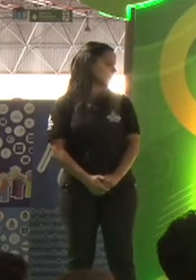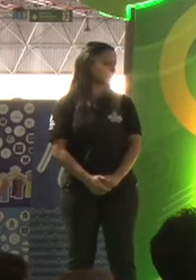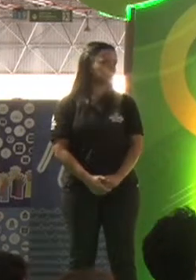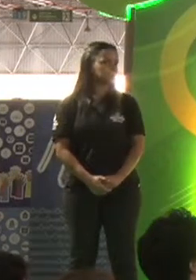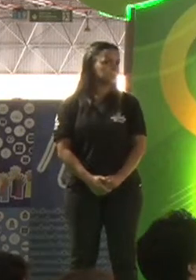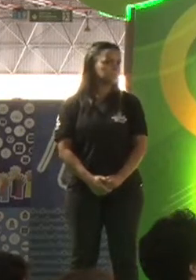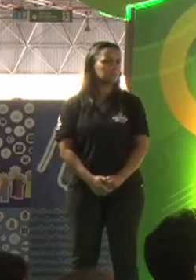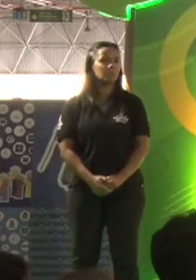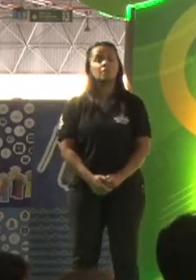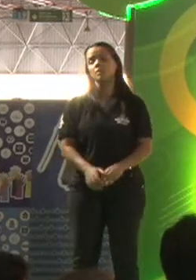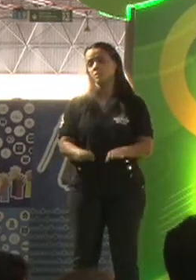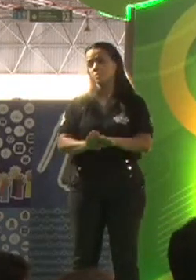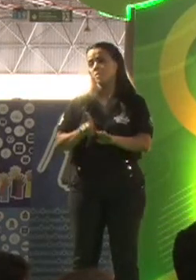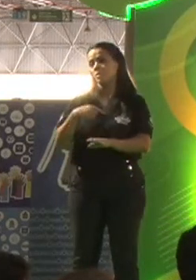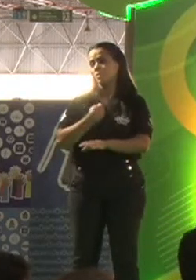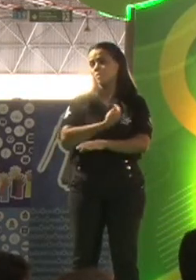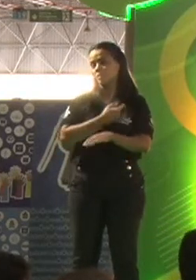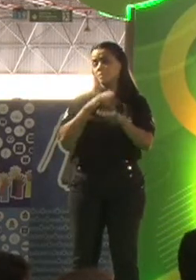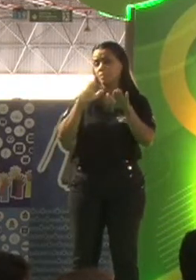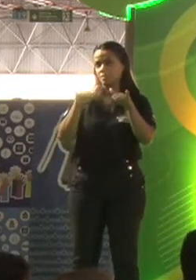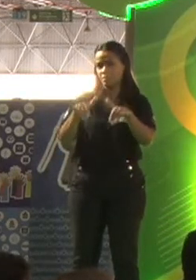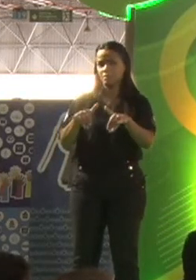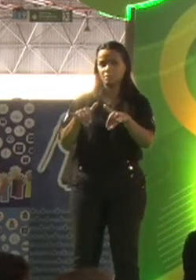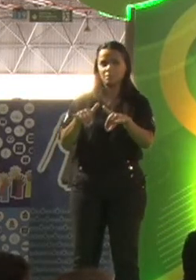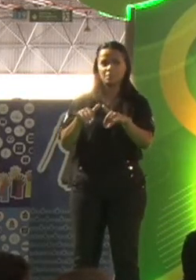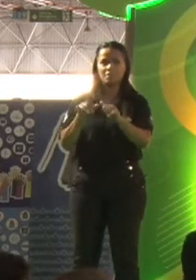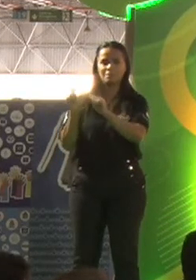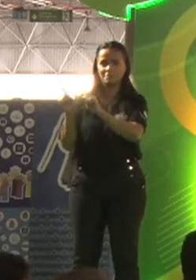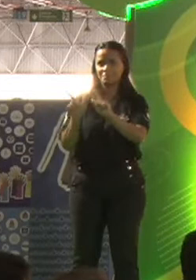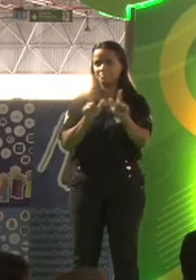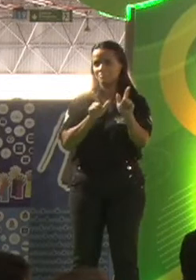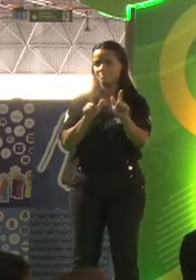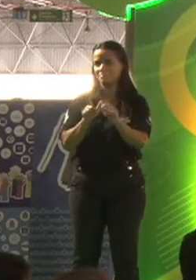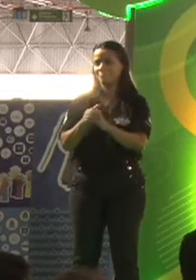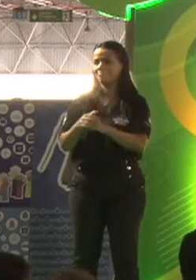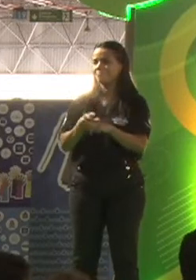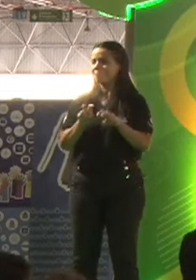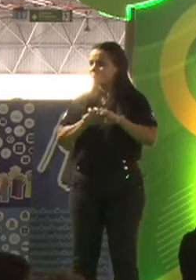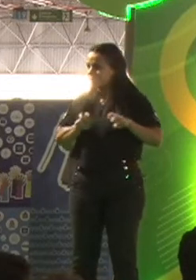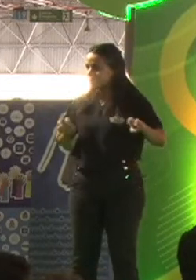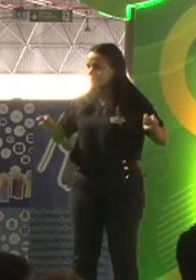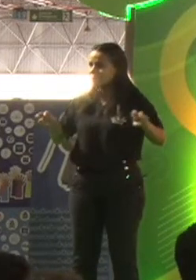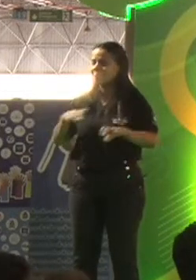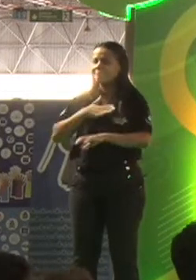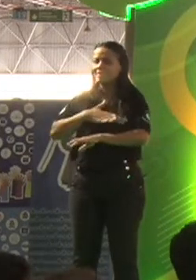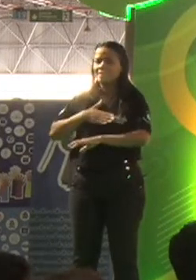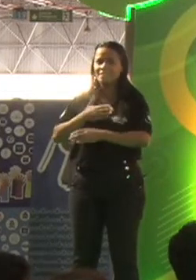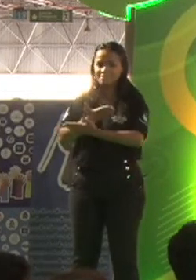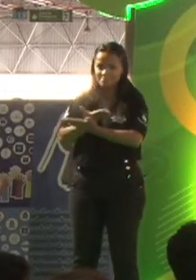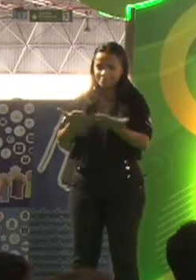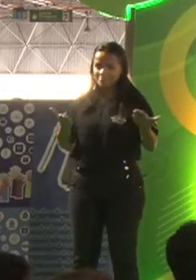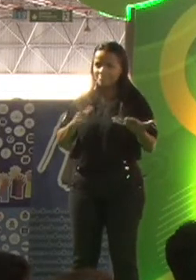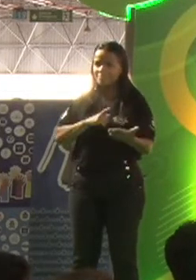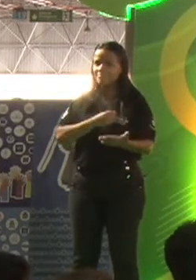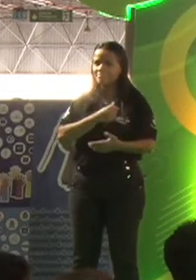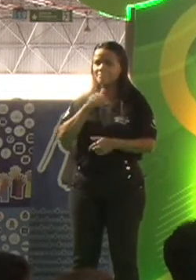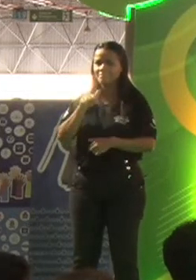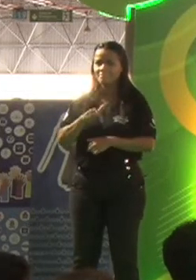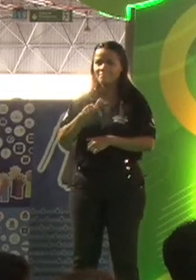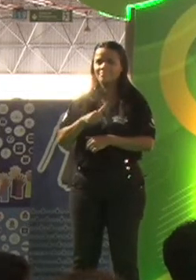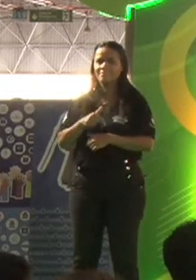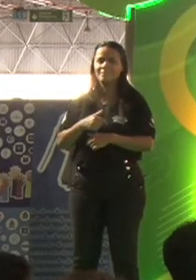E com isso a gente encerra o nosso painel foi um prazer estar aqui com vocês eu espero que vocês tenham gostado